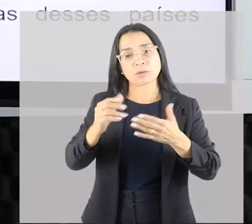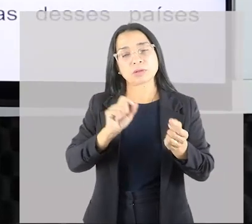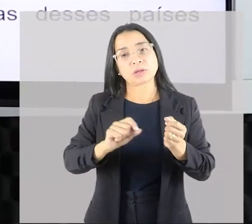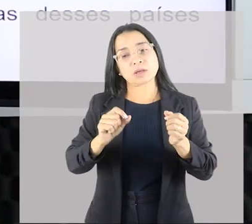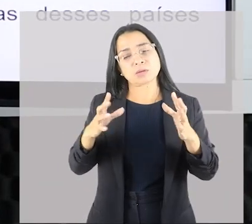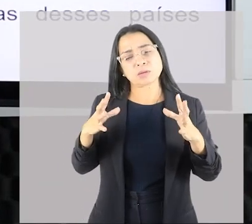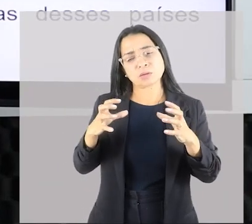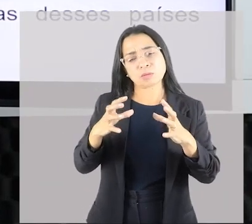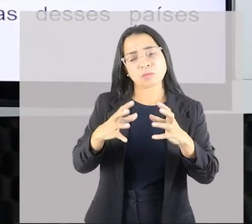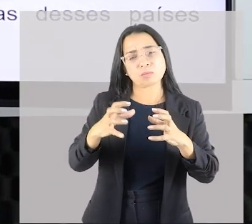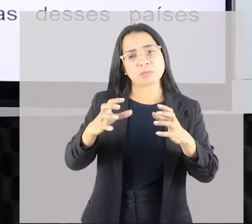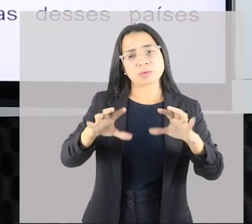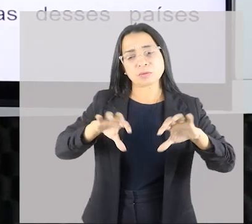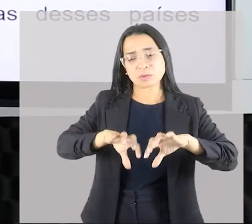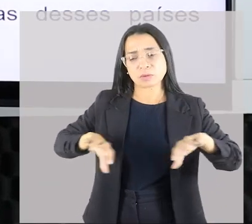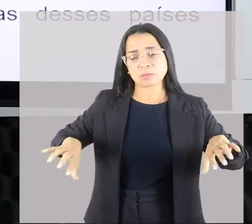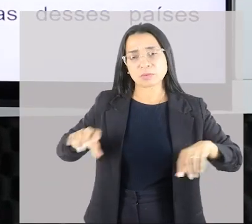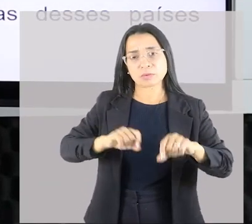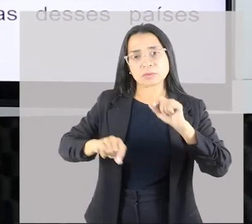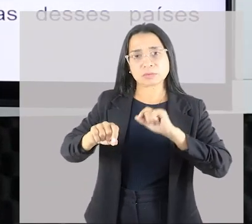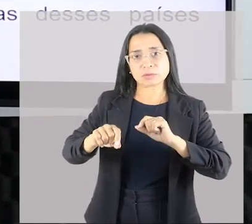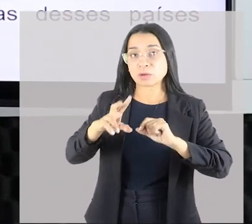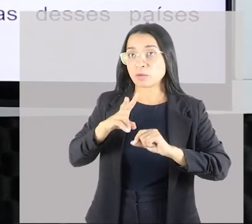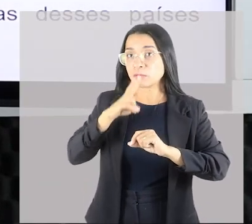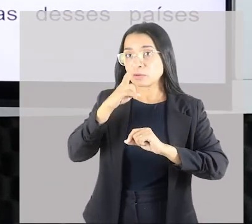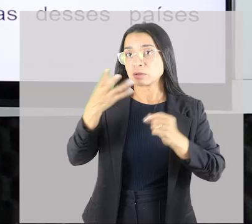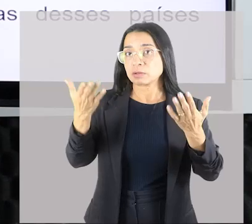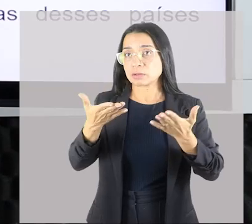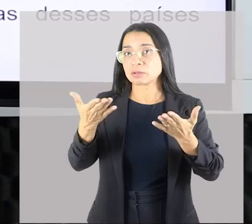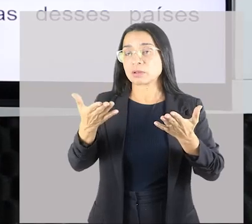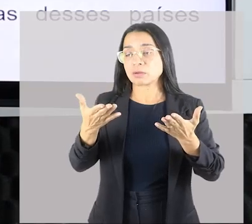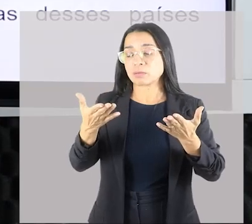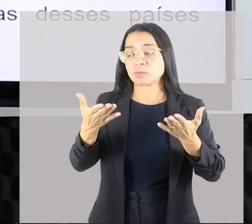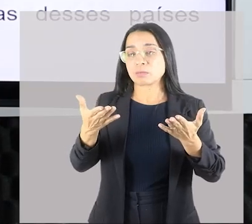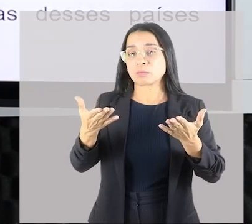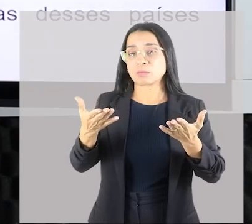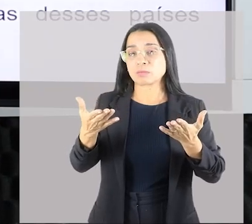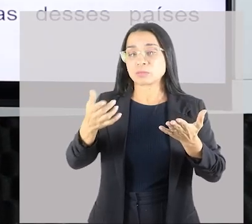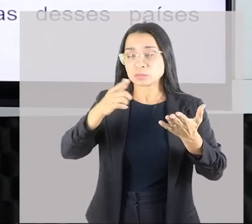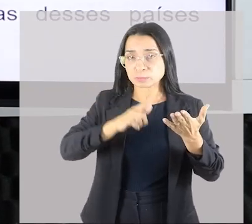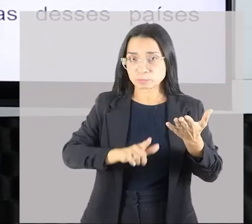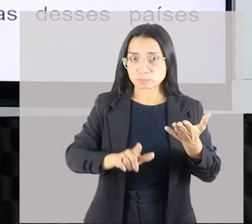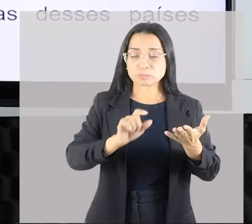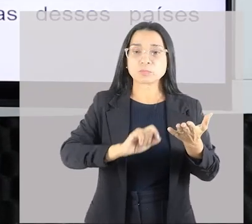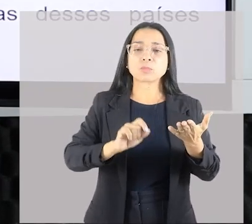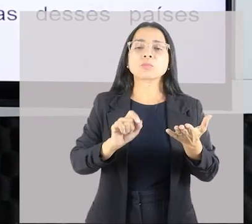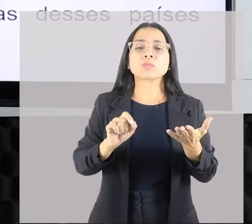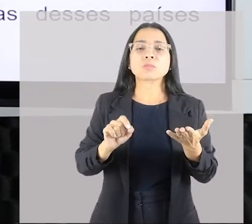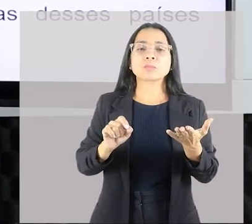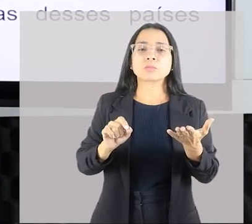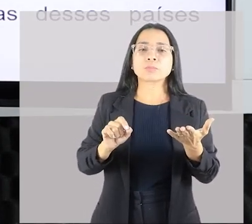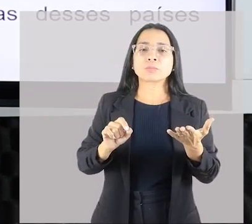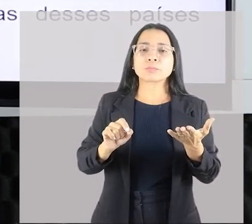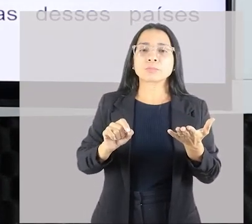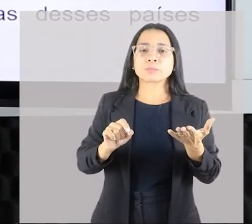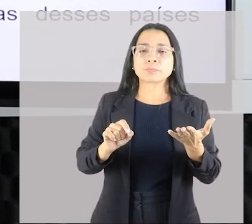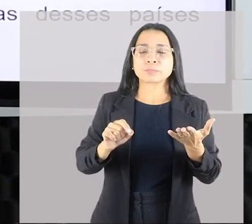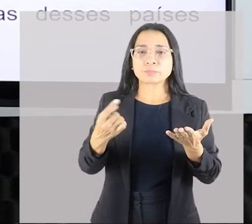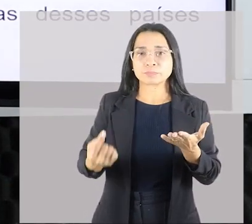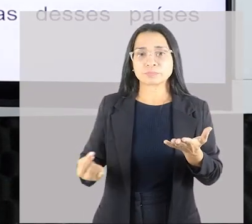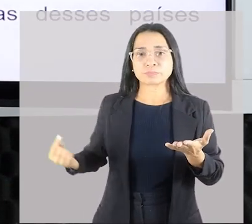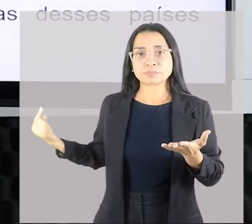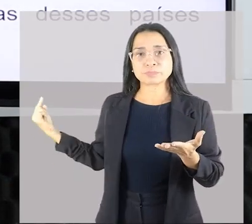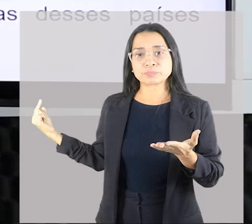tensão separatista, ela se intensificou recentemente, mais uma vez, tá certo? Com o que, Marcos? Com um movimento